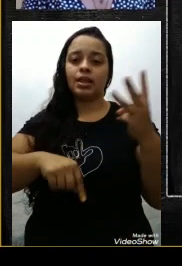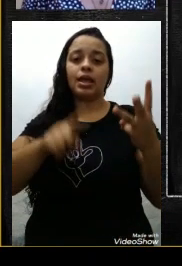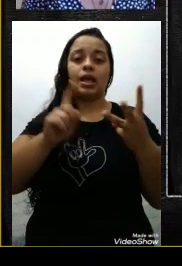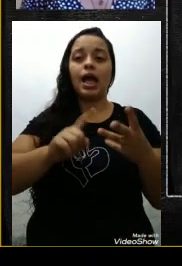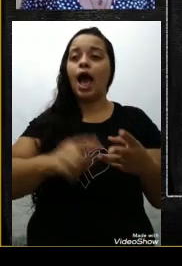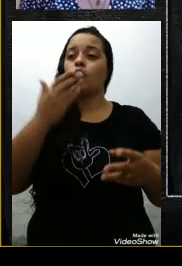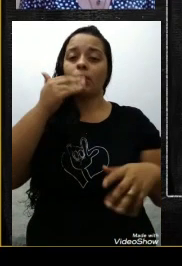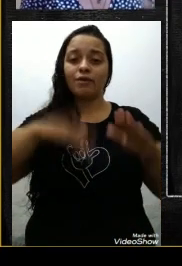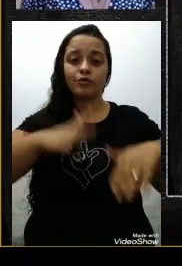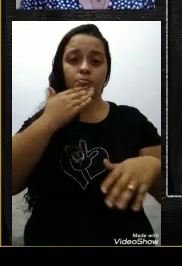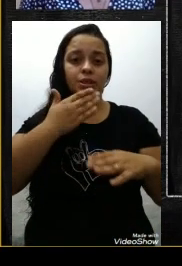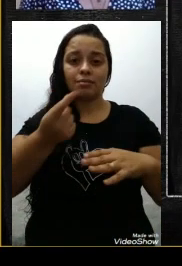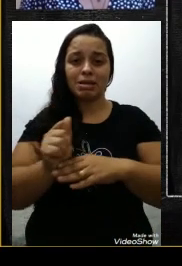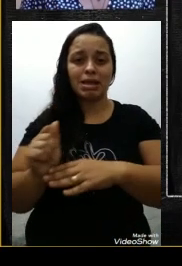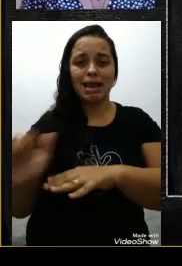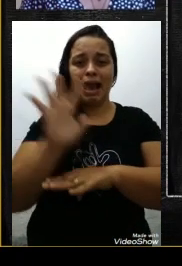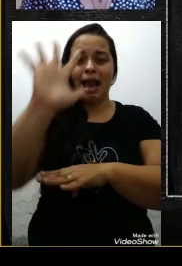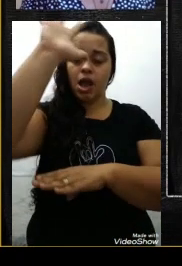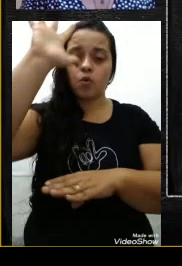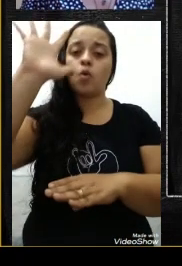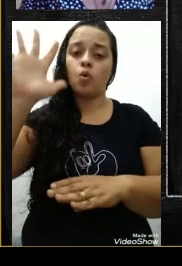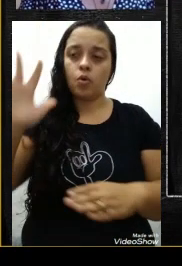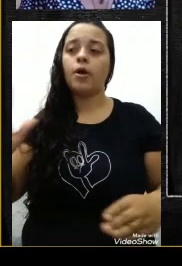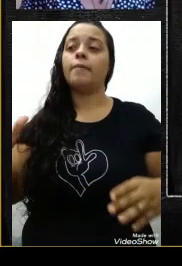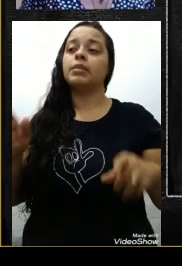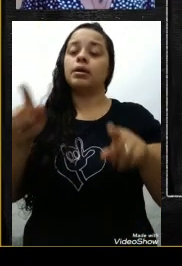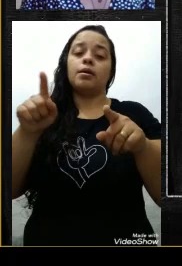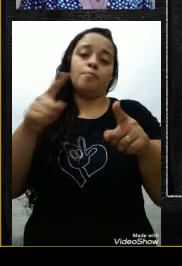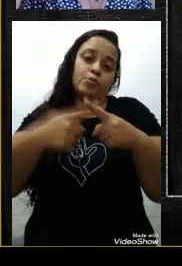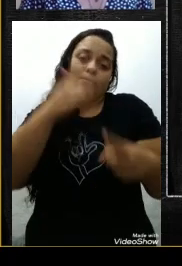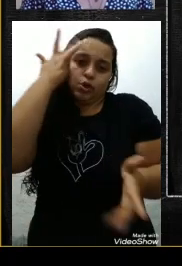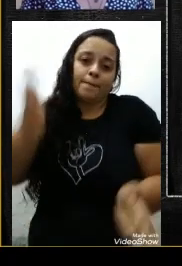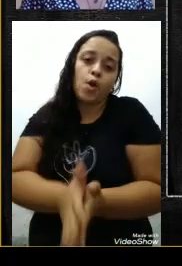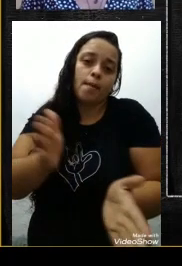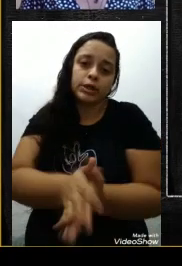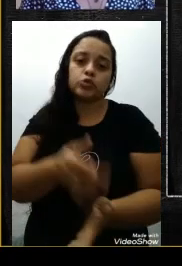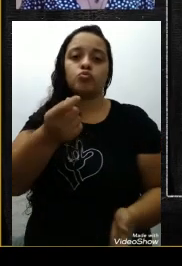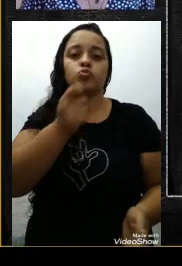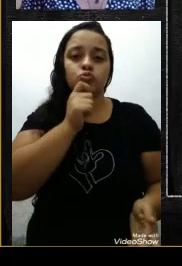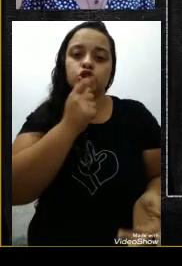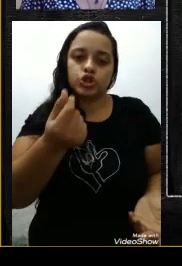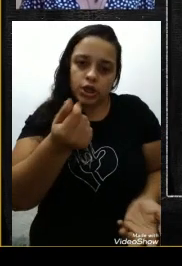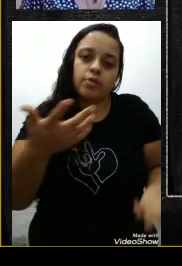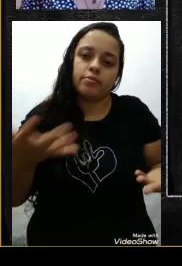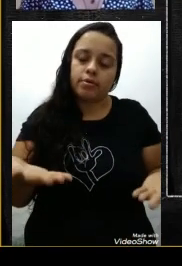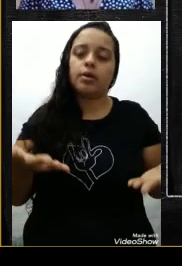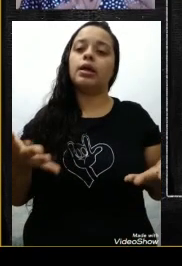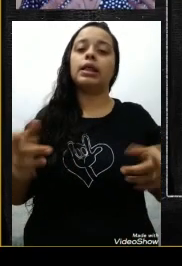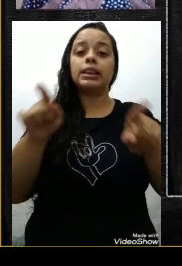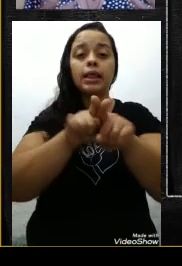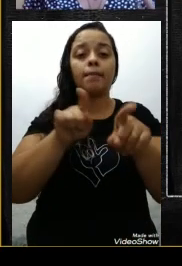os preços dos alimentos eram inacessíveis para uma determinada parte da população empobrecida, como também